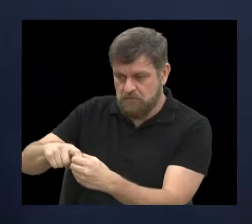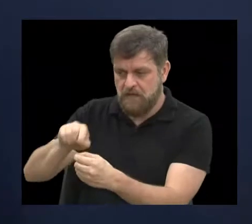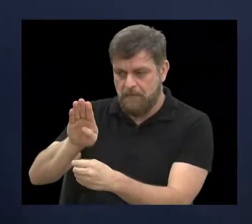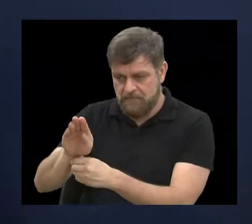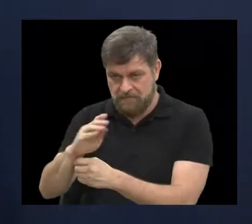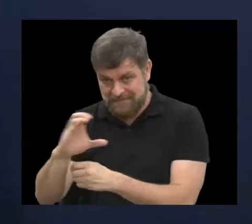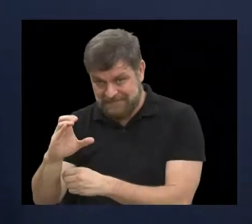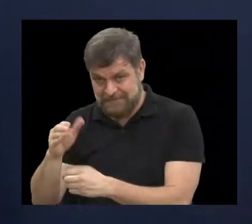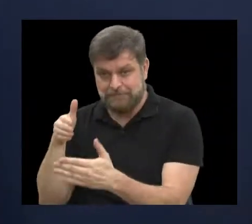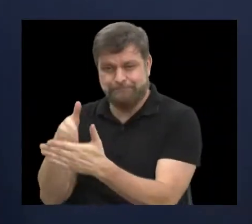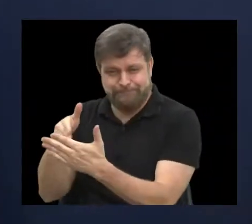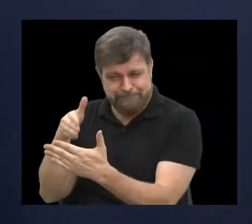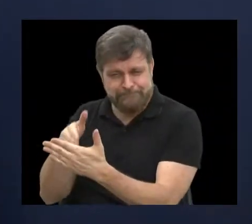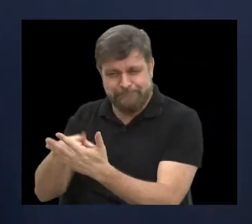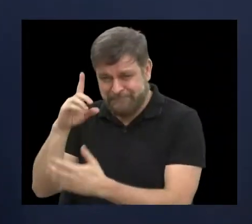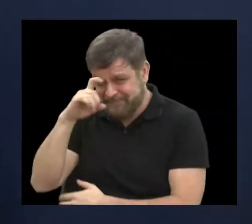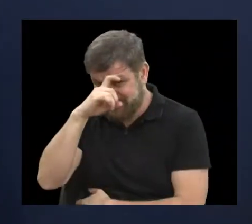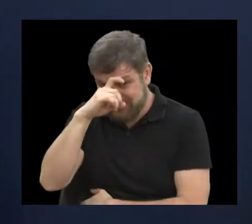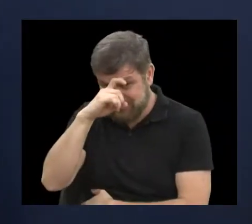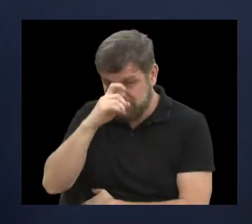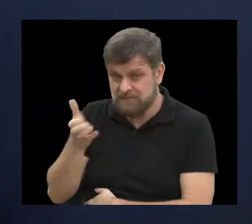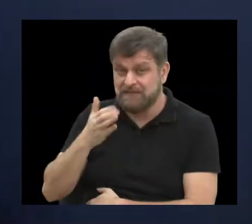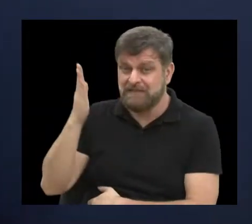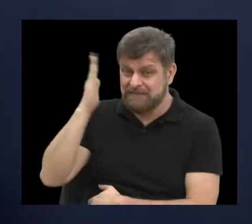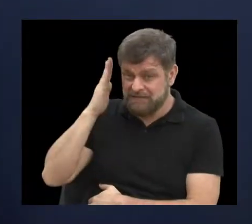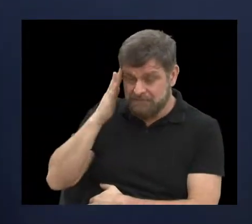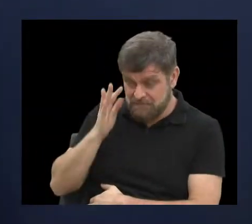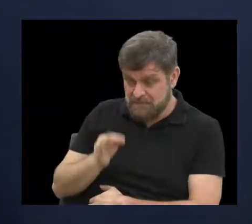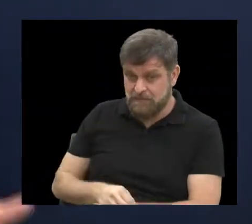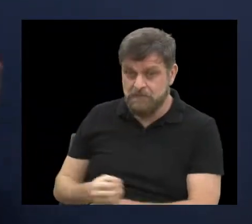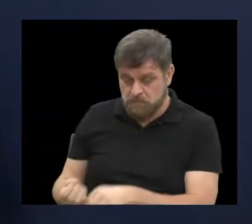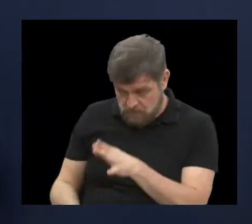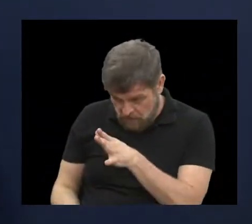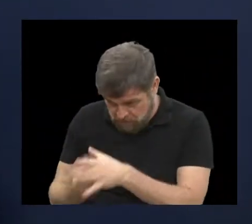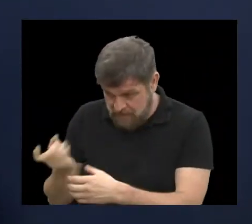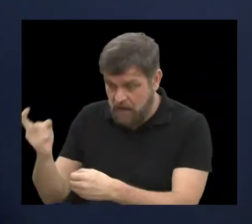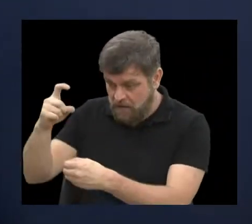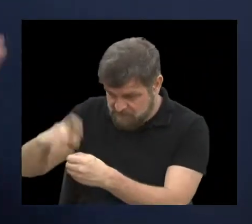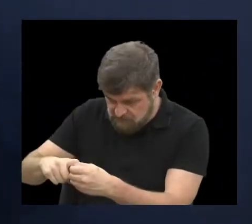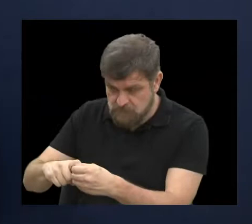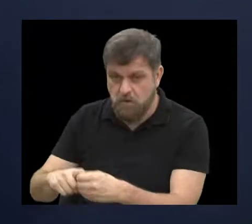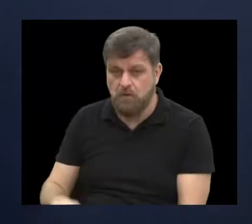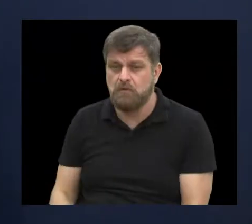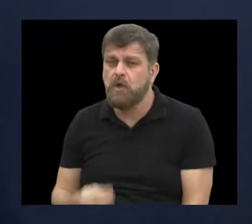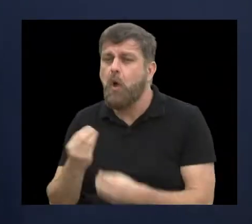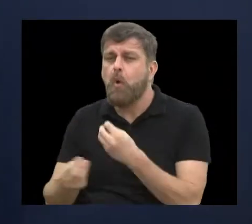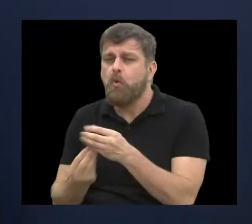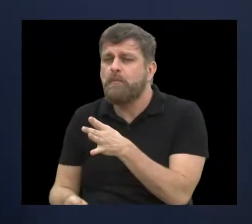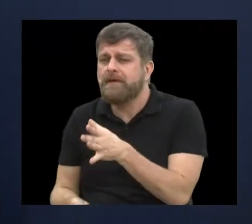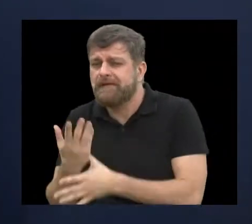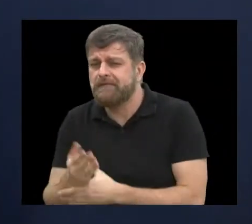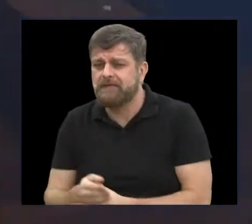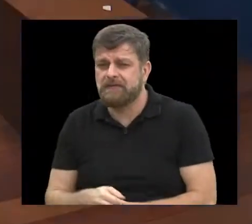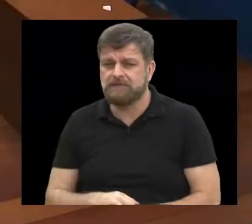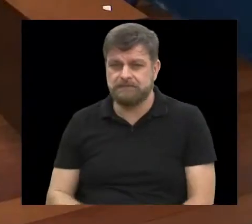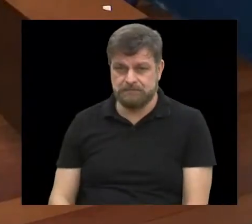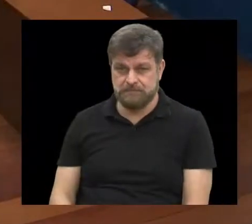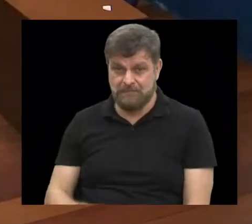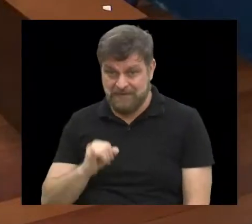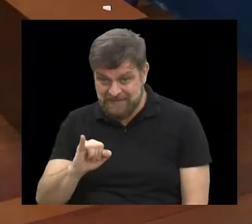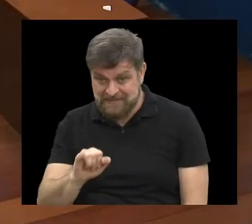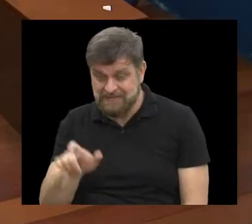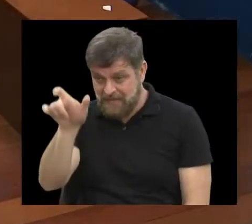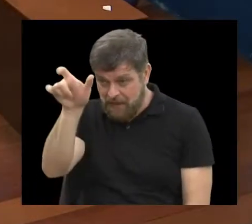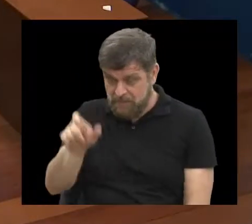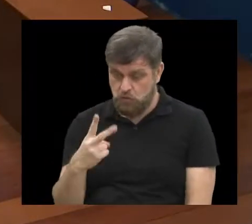um empecilho para conseguir voltar. Eu queria saber assim, se isso é automático, se eles passam por perícia de novo, por todo o processo de novo. Se estiver dentro